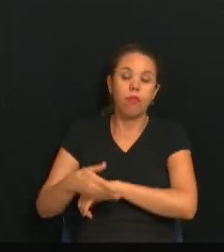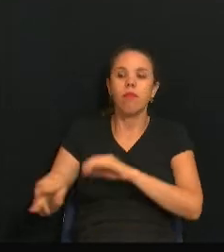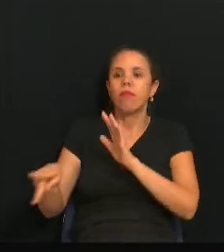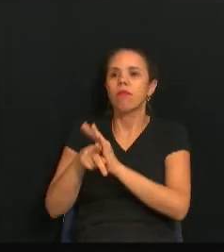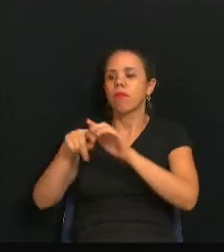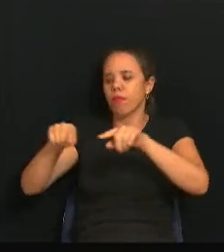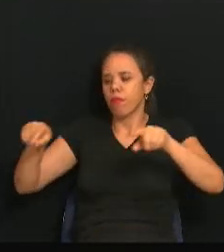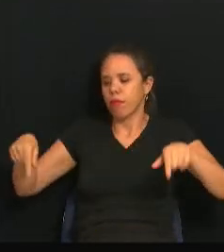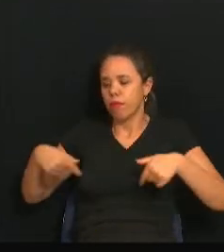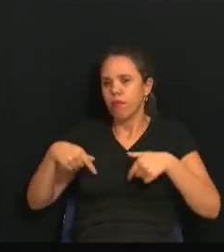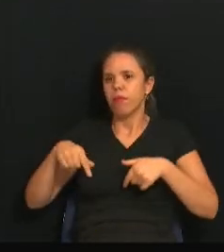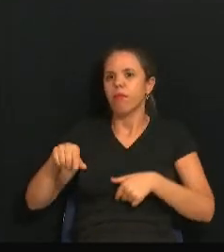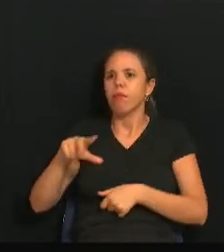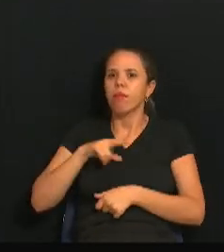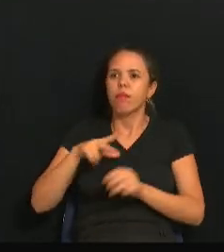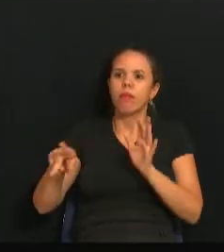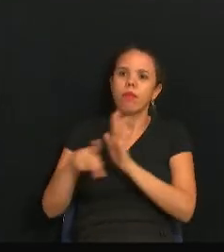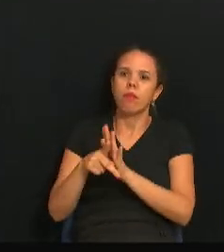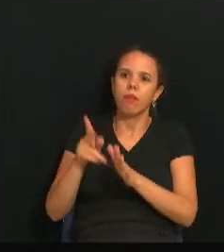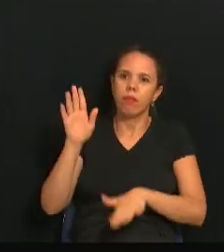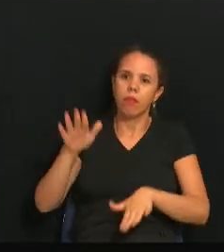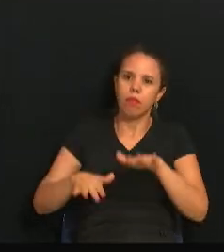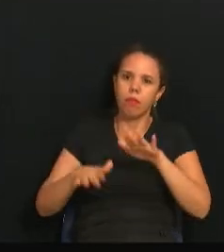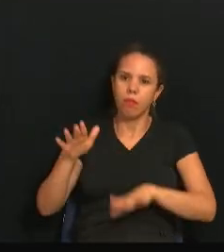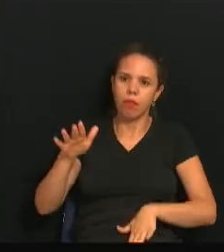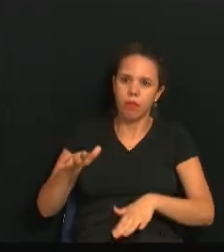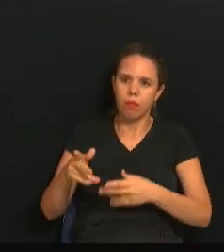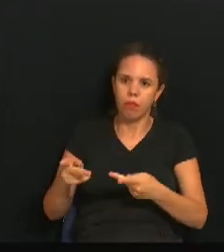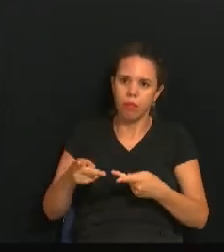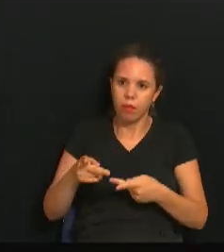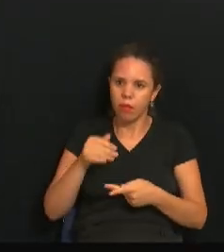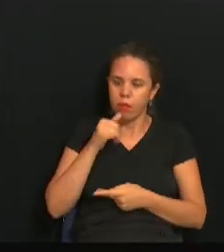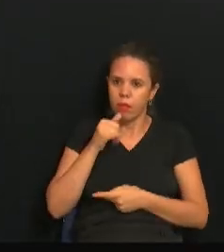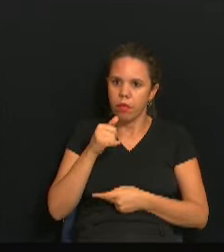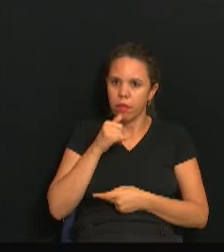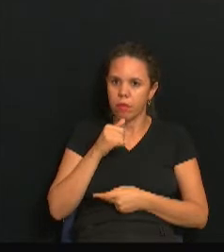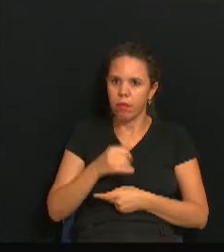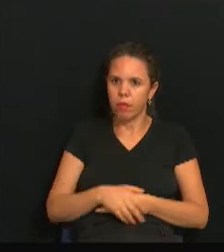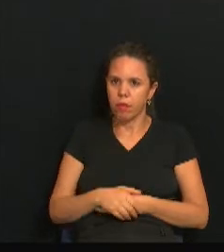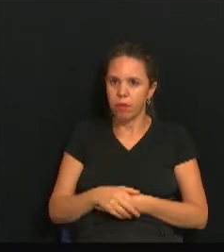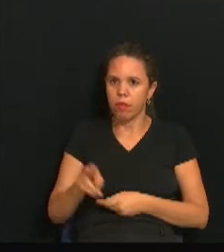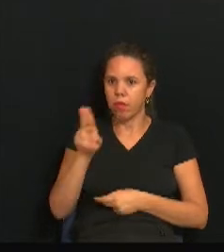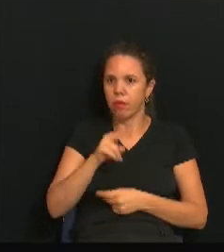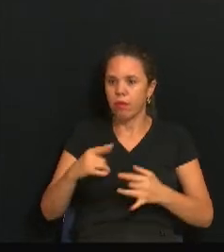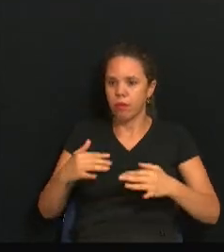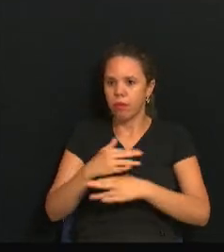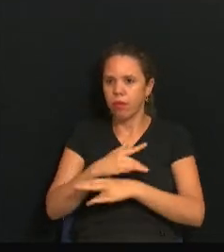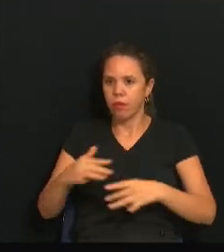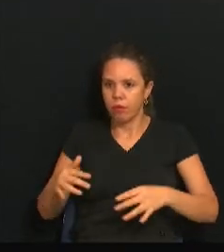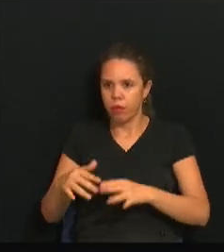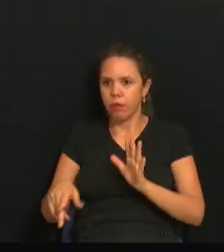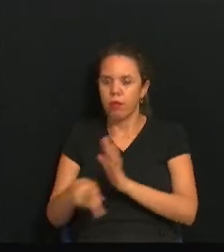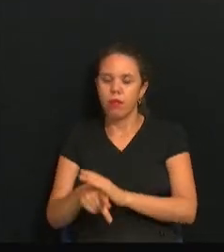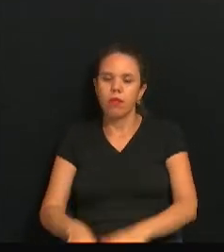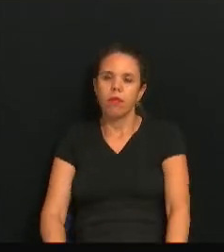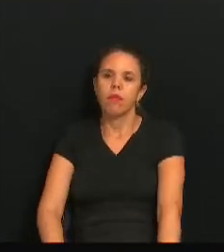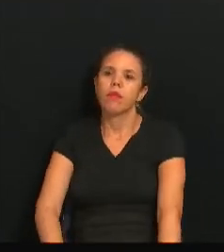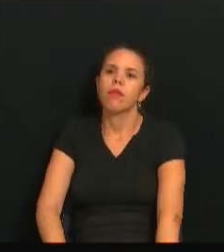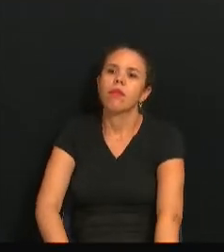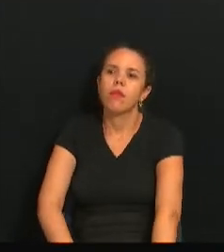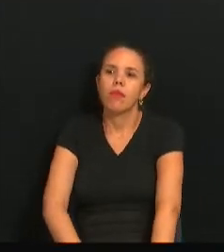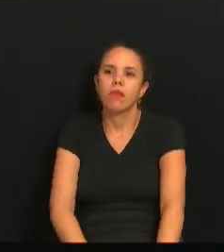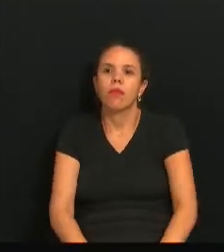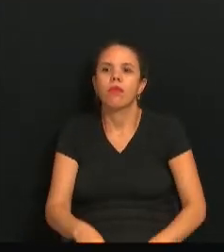a propriedade para determinar o chamado uso urbano da propriedade. Então, por ela